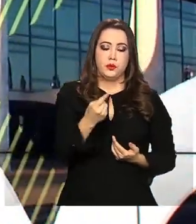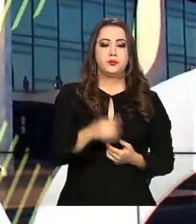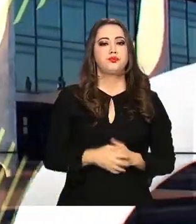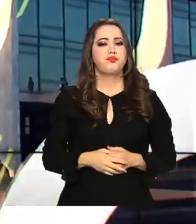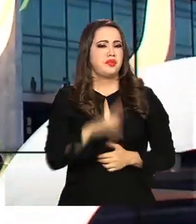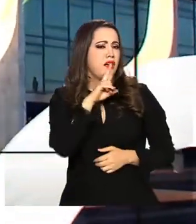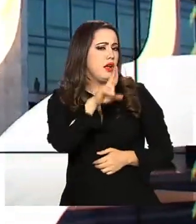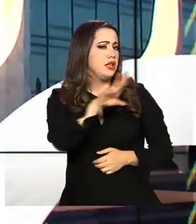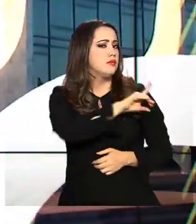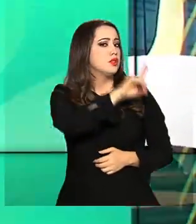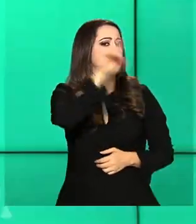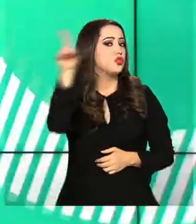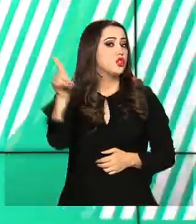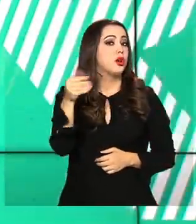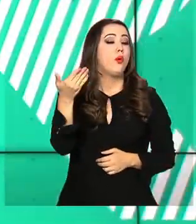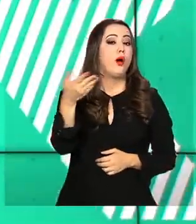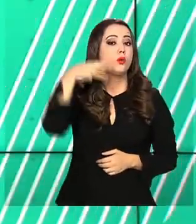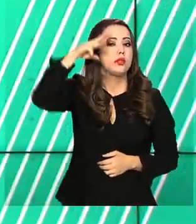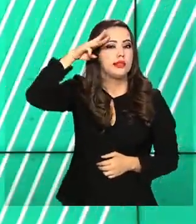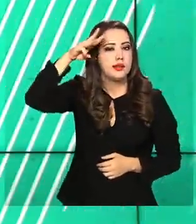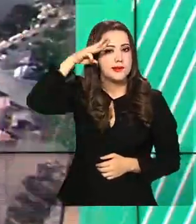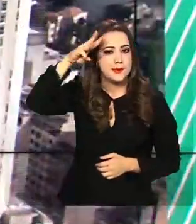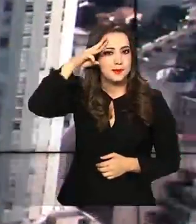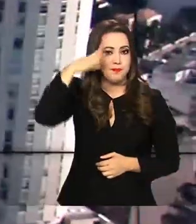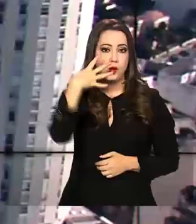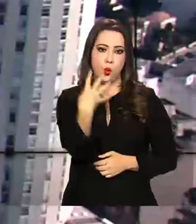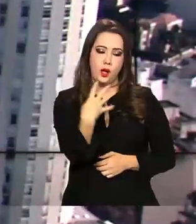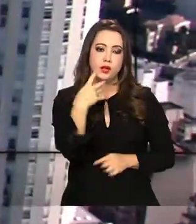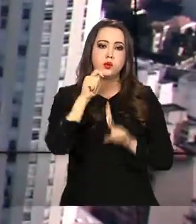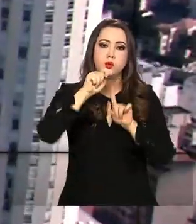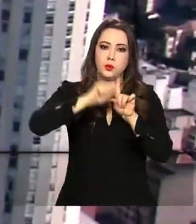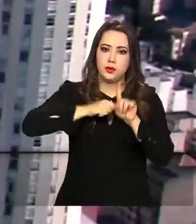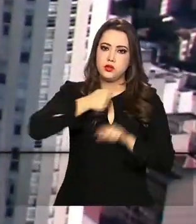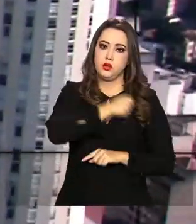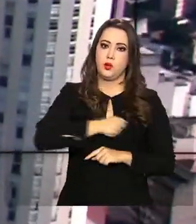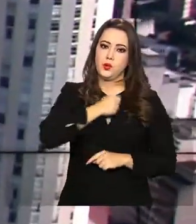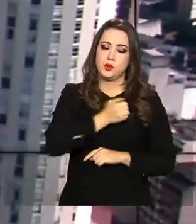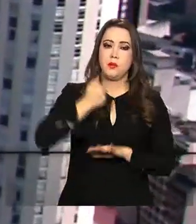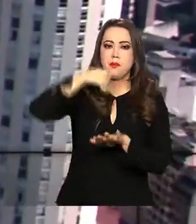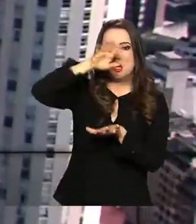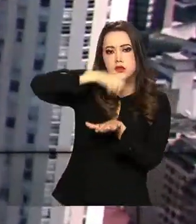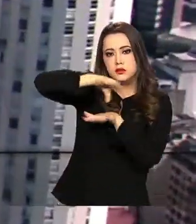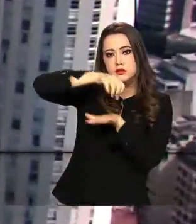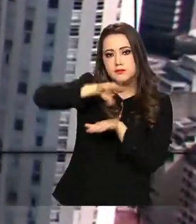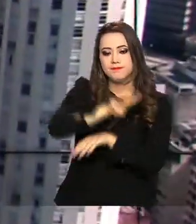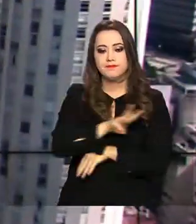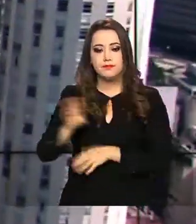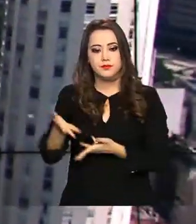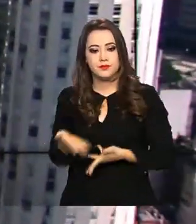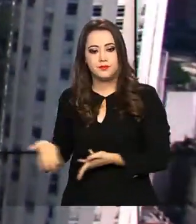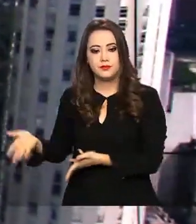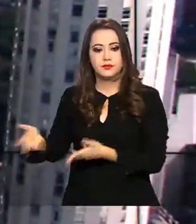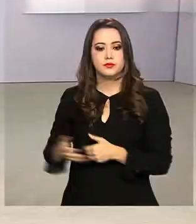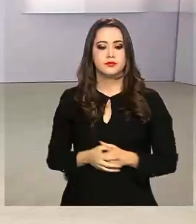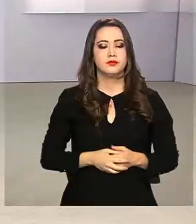do FIES será divulgado na próxima terça-feira, dia 4 de agosto. Mais informações no site que aparece aí